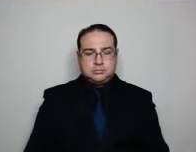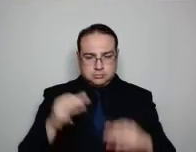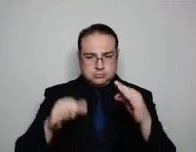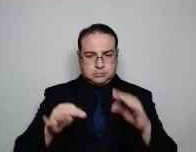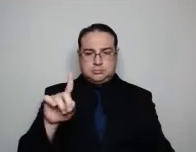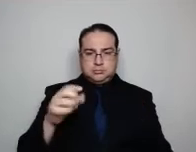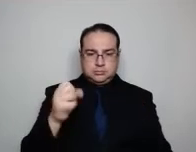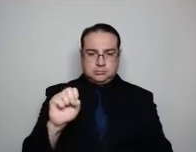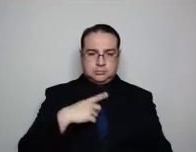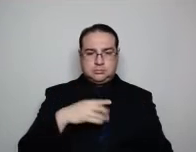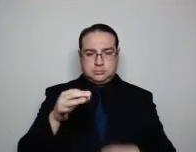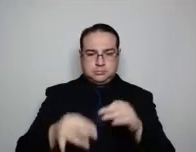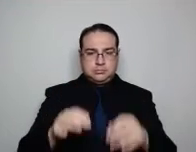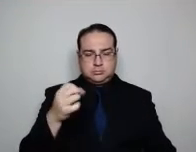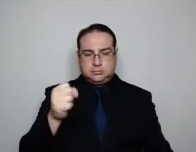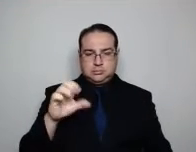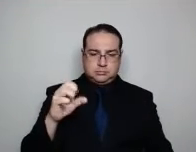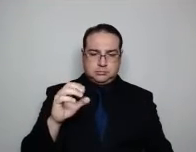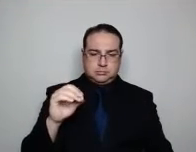08-00-428-81-2021.